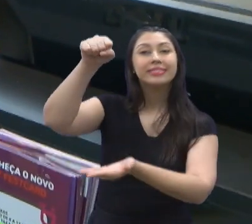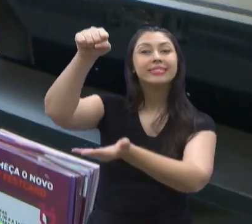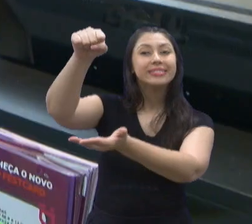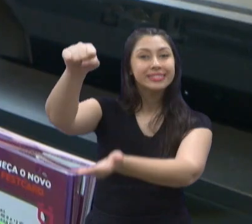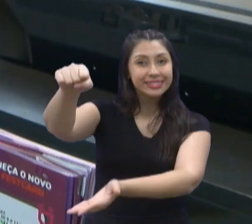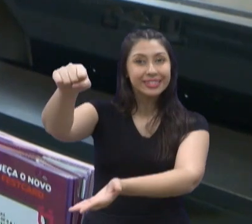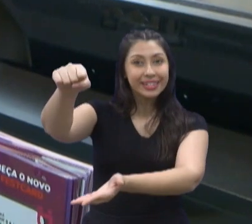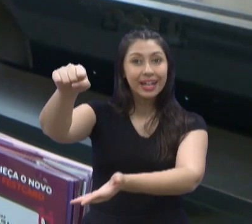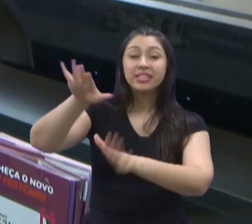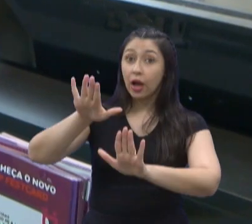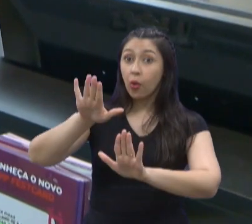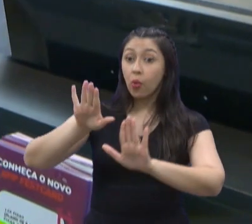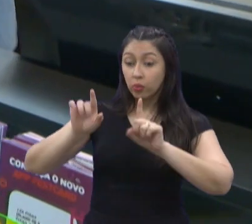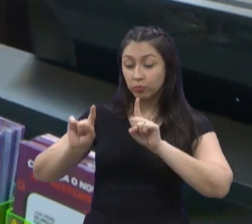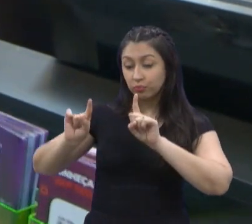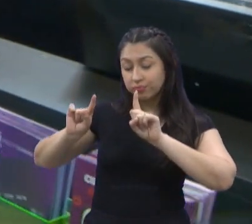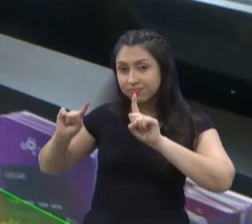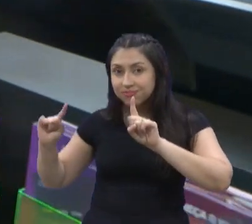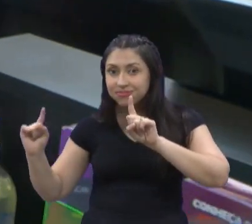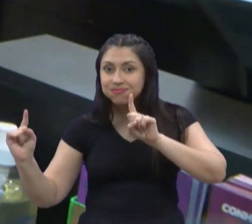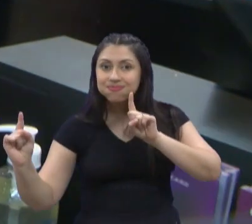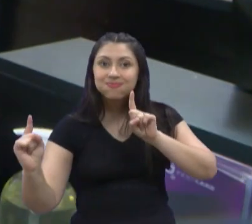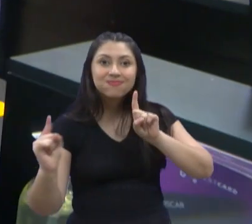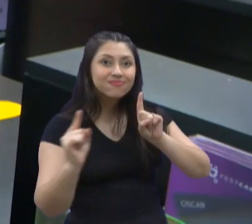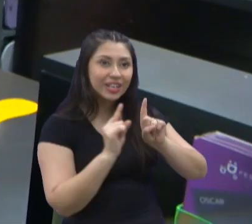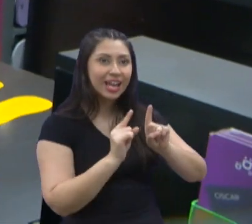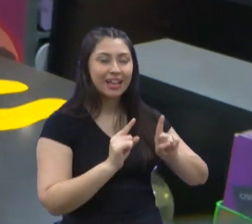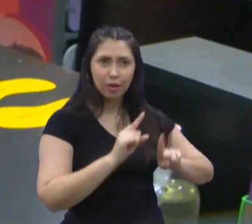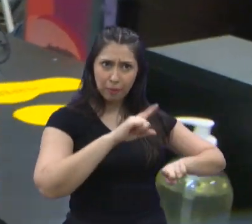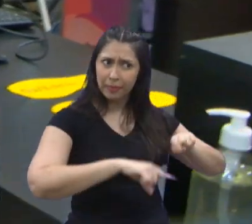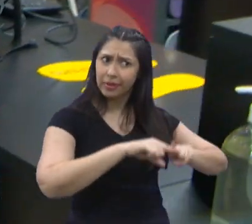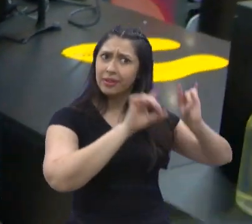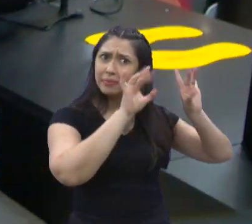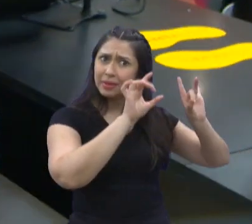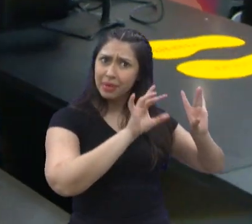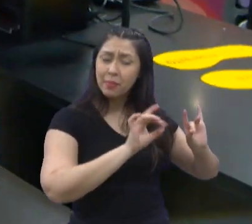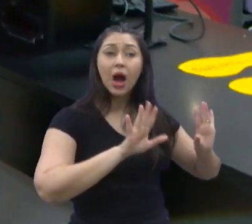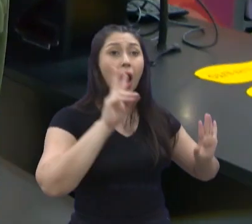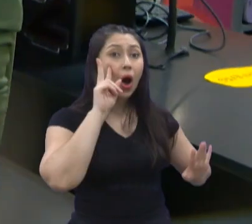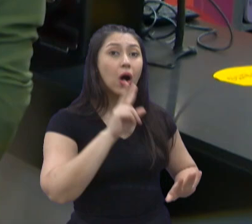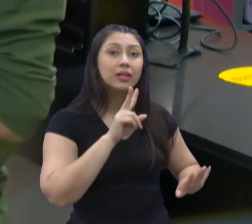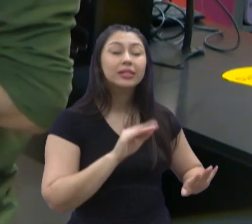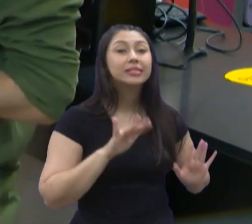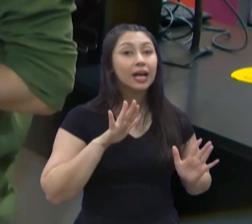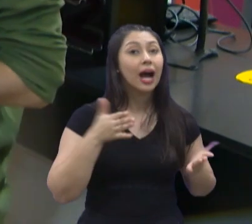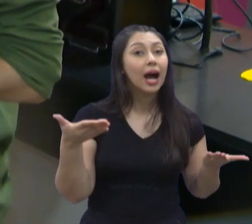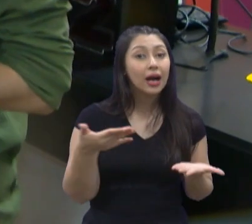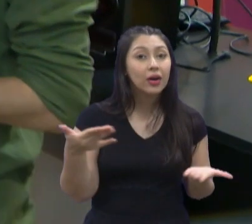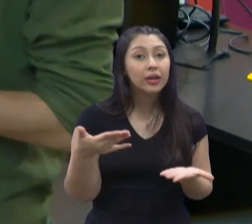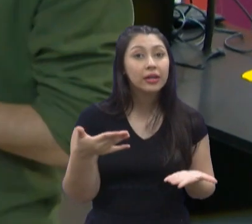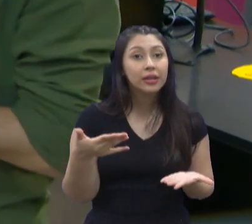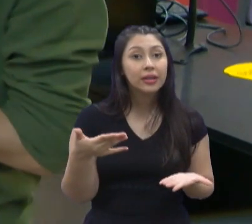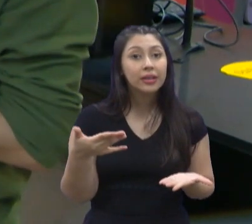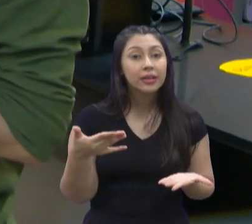joia. Então a gente vai até o cliente. É uma joia, não é um produto qualquer. Olha a forma como ele me entrega. E nessa parte aqui a gente convida